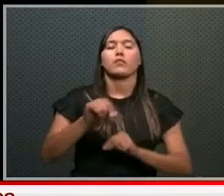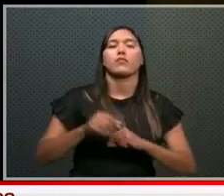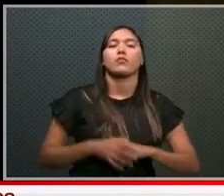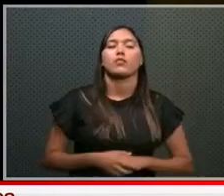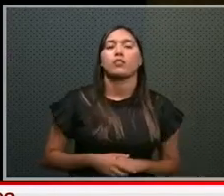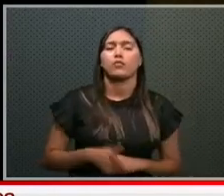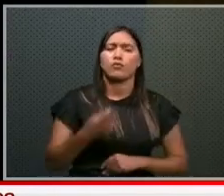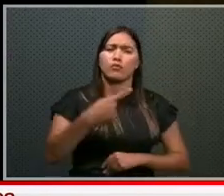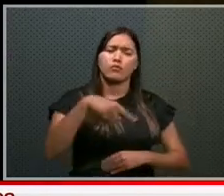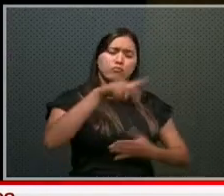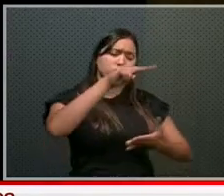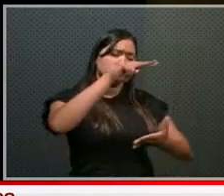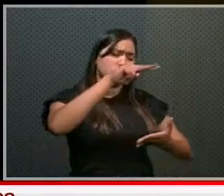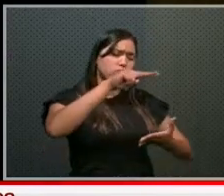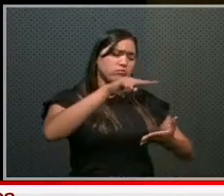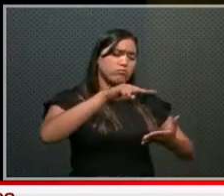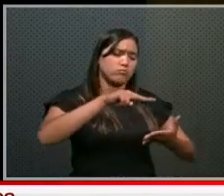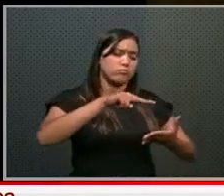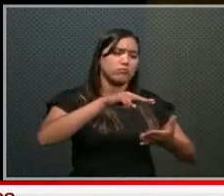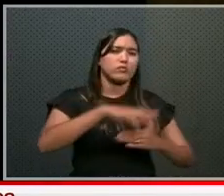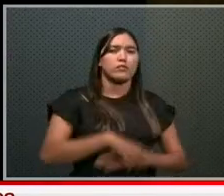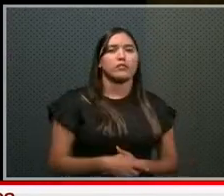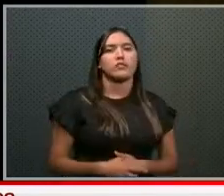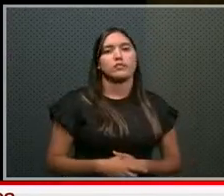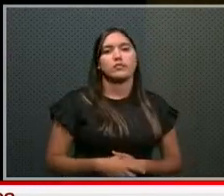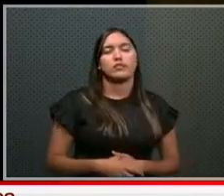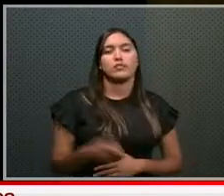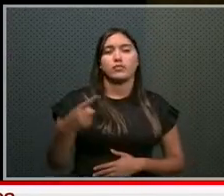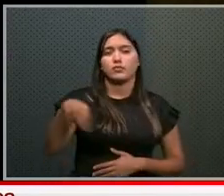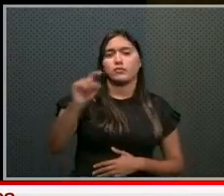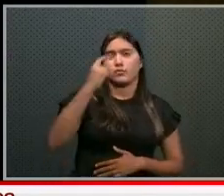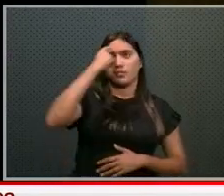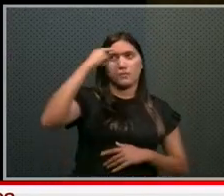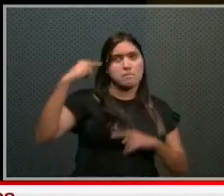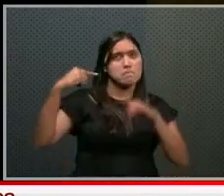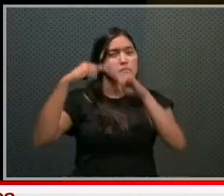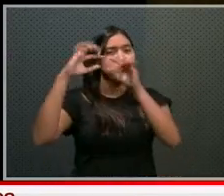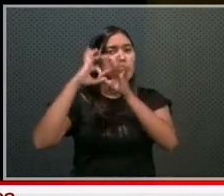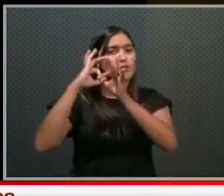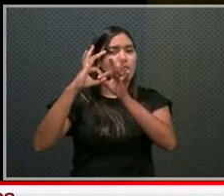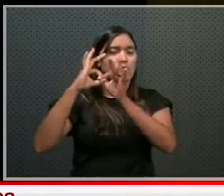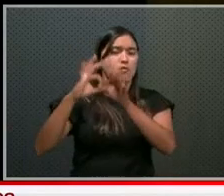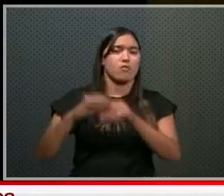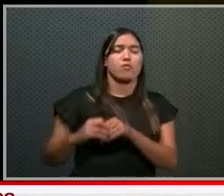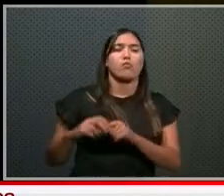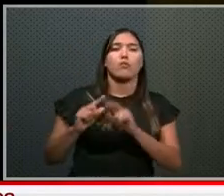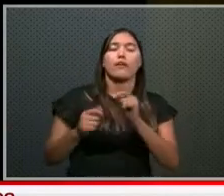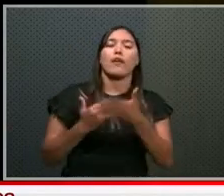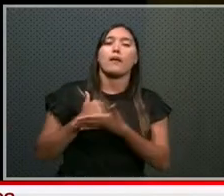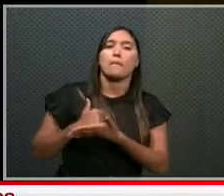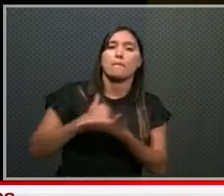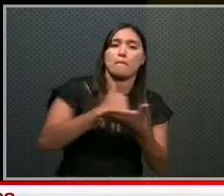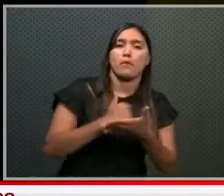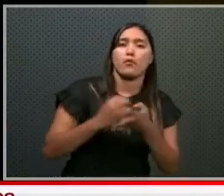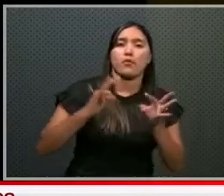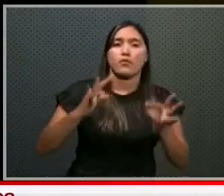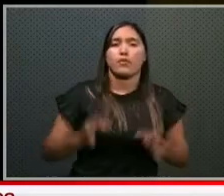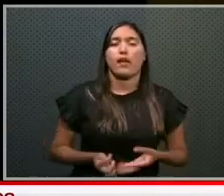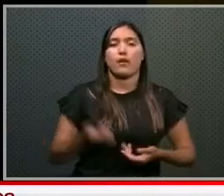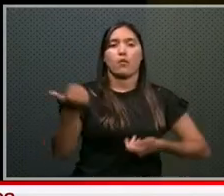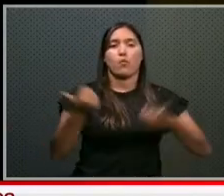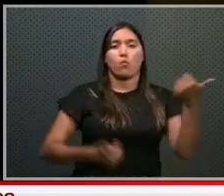leu aqui a mente insumos assistência técnica de qualidade